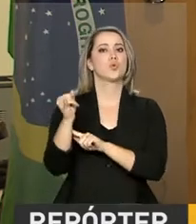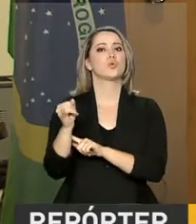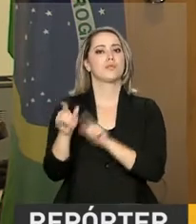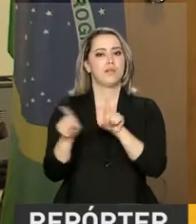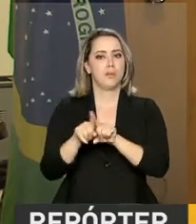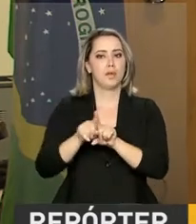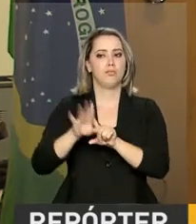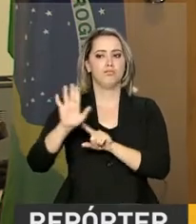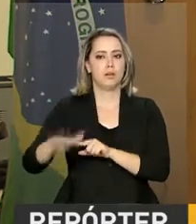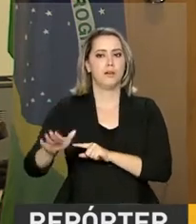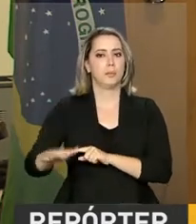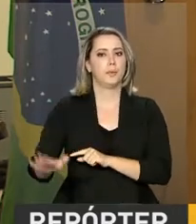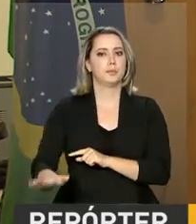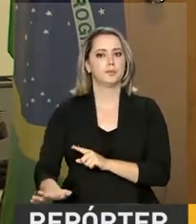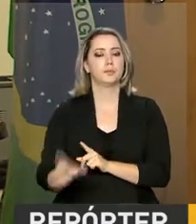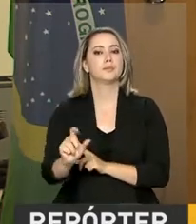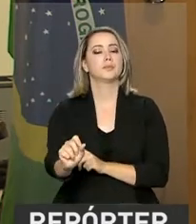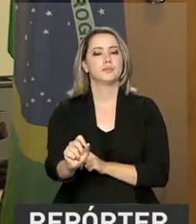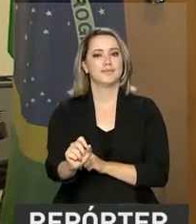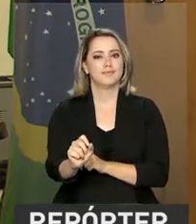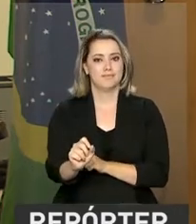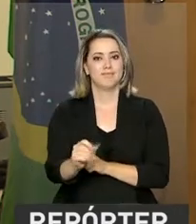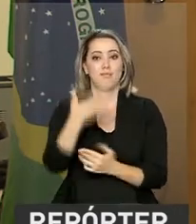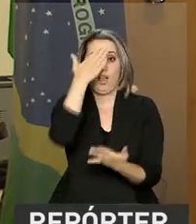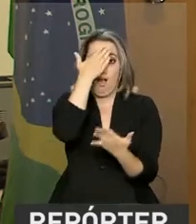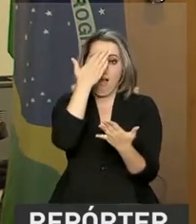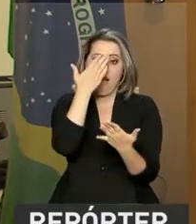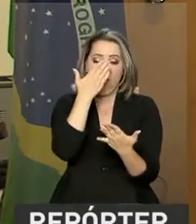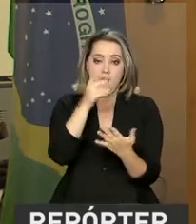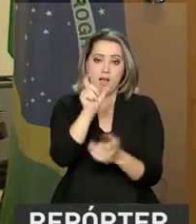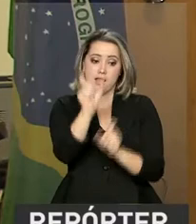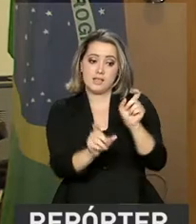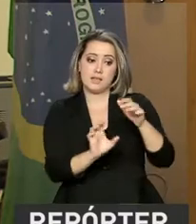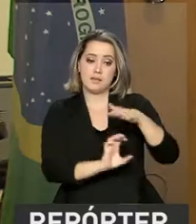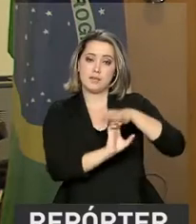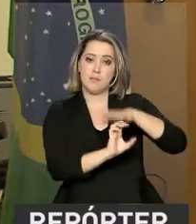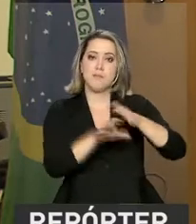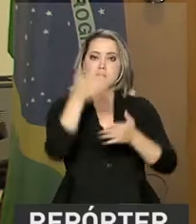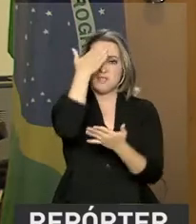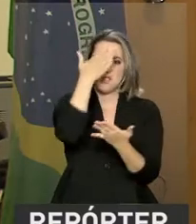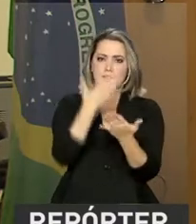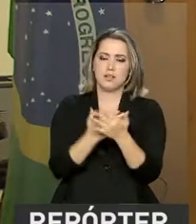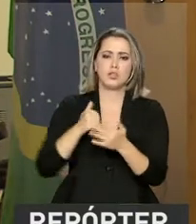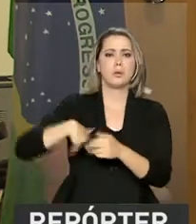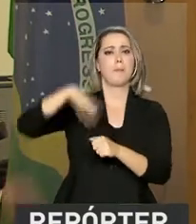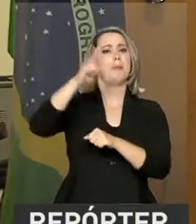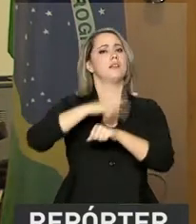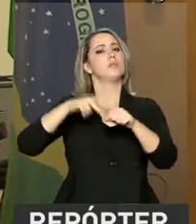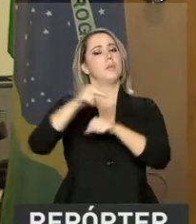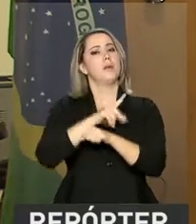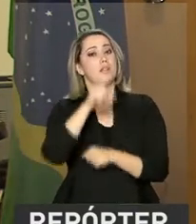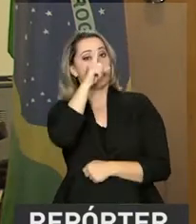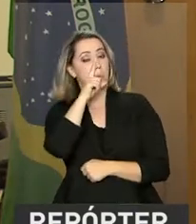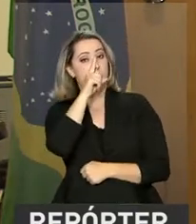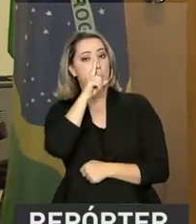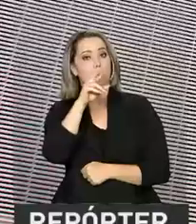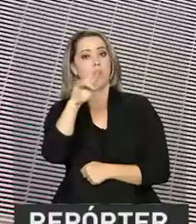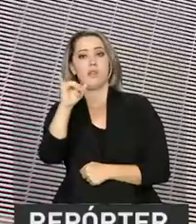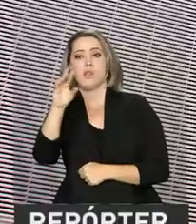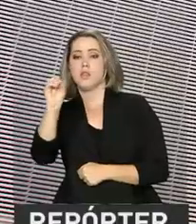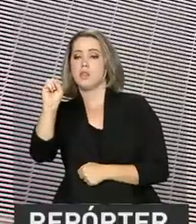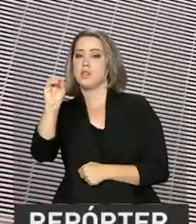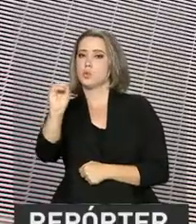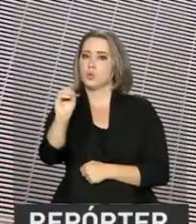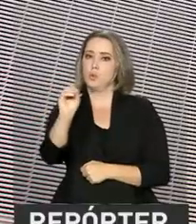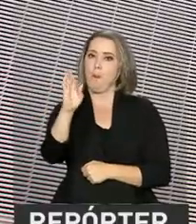o índice de confiança do investidor aumentando cada vez mais o risco brasil também diminuindo